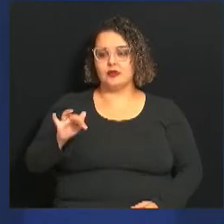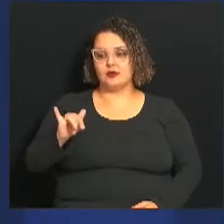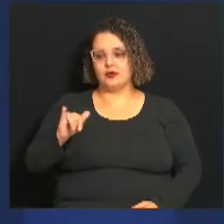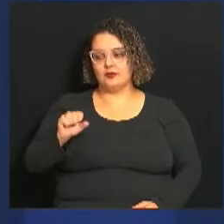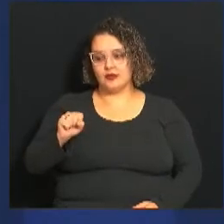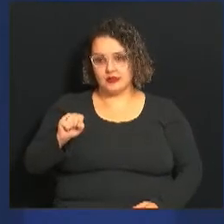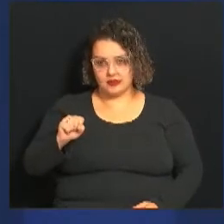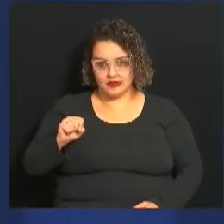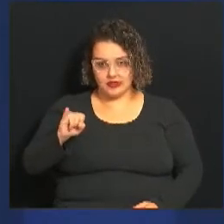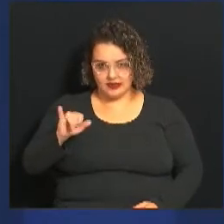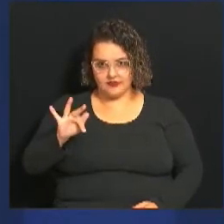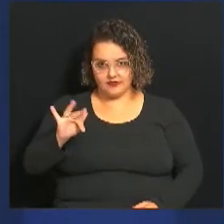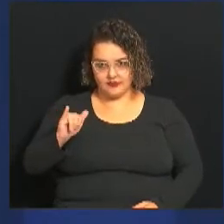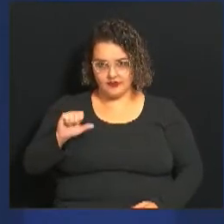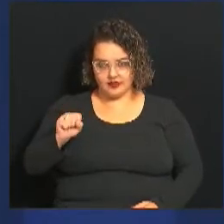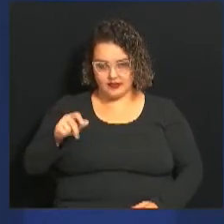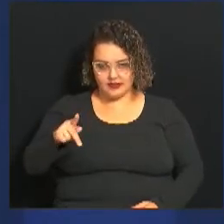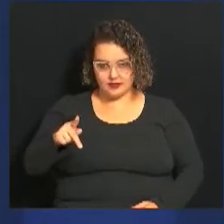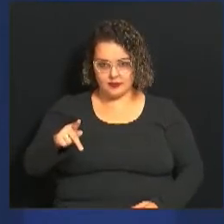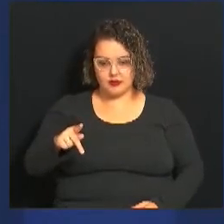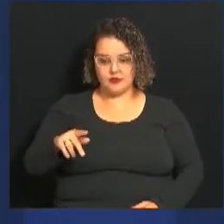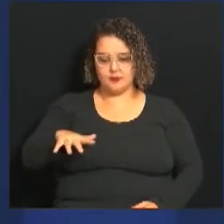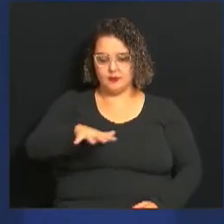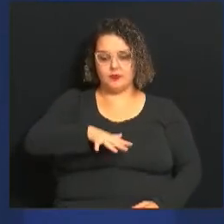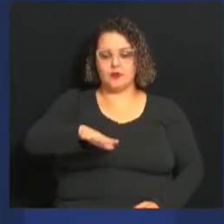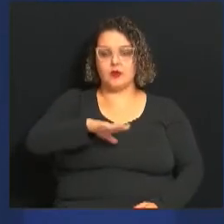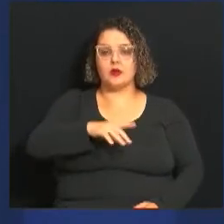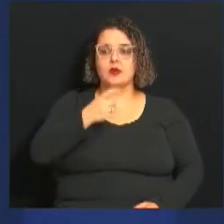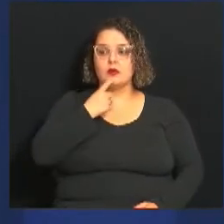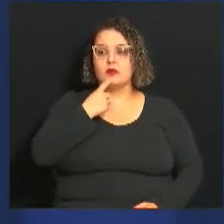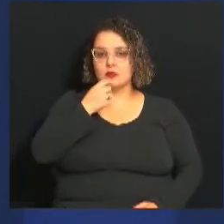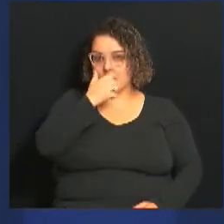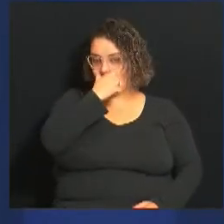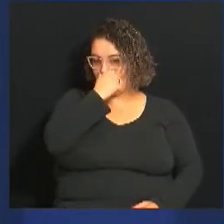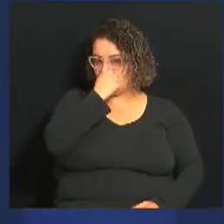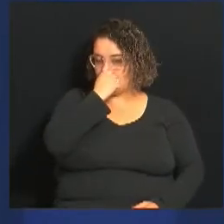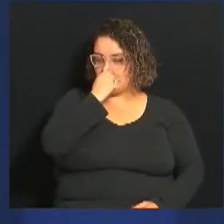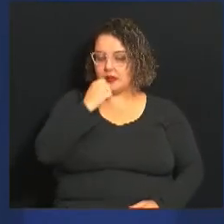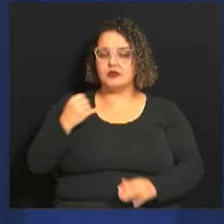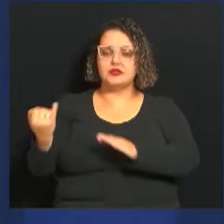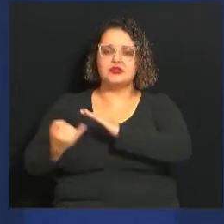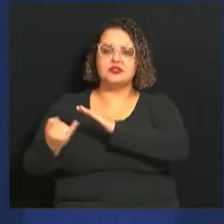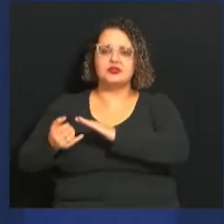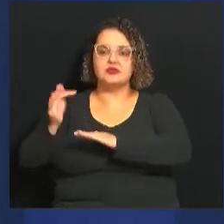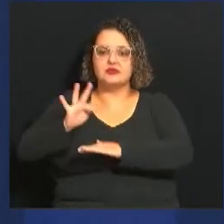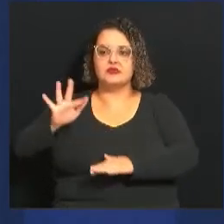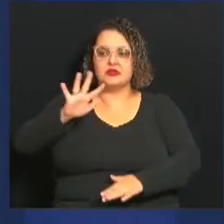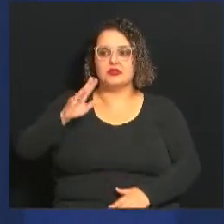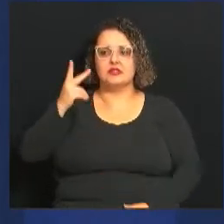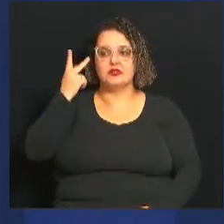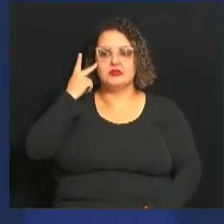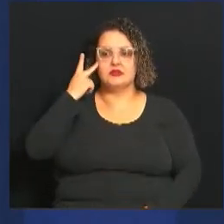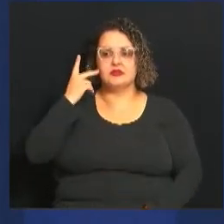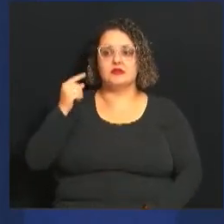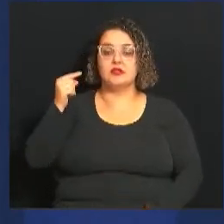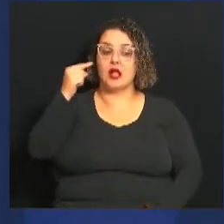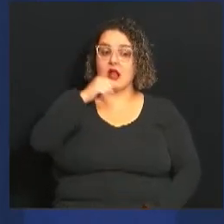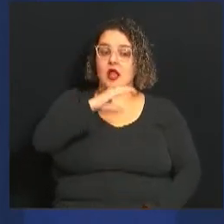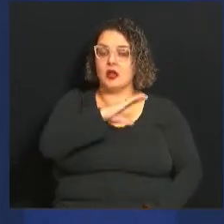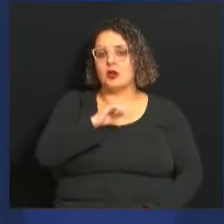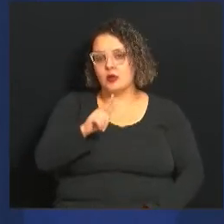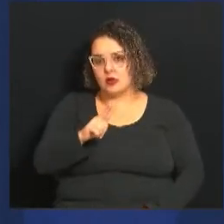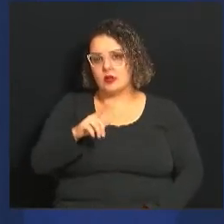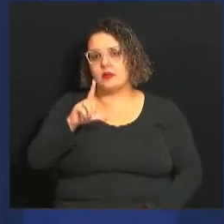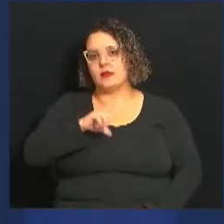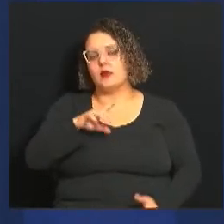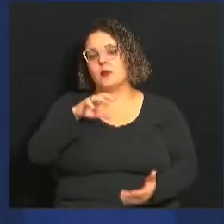Federal São Paulo, Campus Campinas. Bom, tem uma pauta aqui, que é o fortalecimento da sede lá no Campo Grande, a gente tem uma sede lá